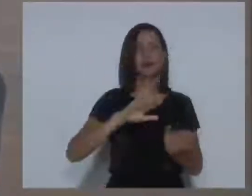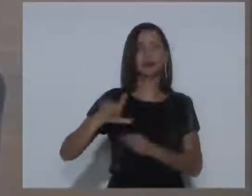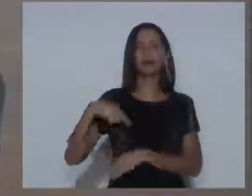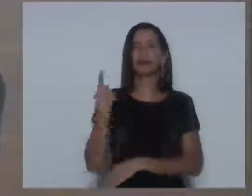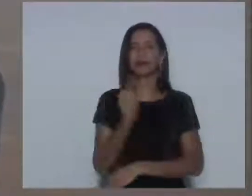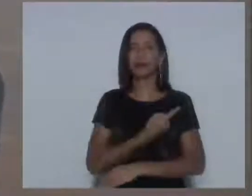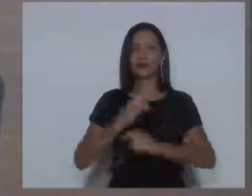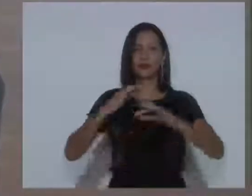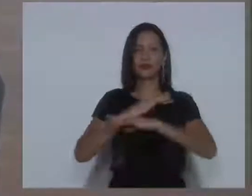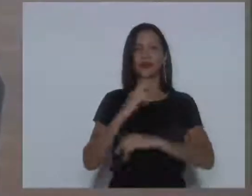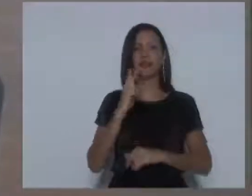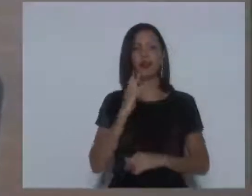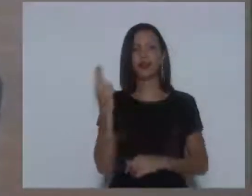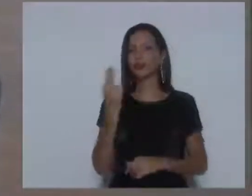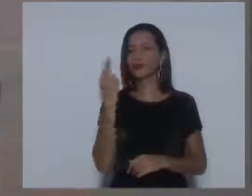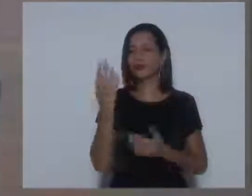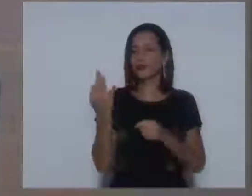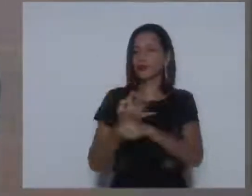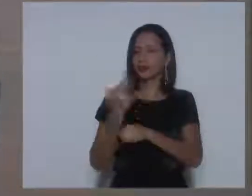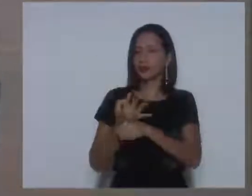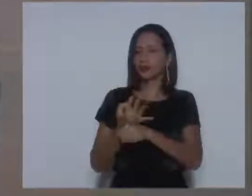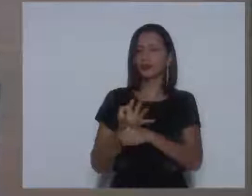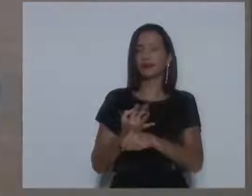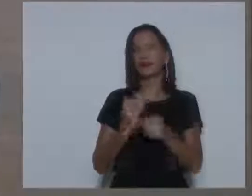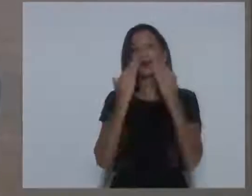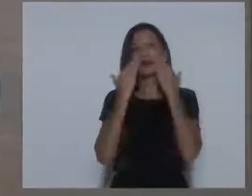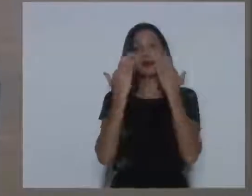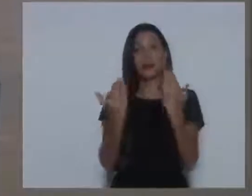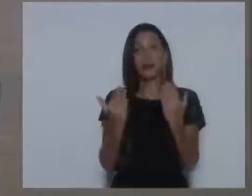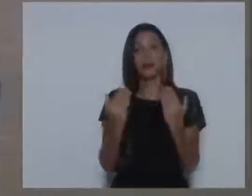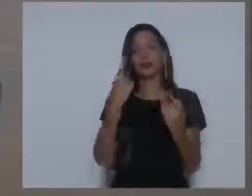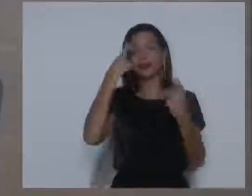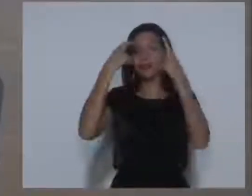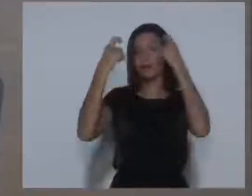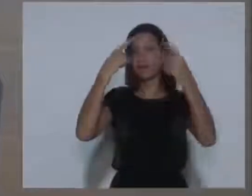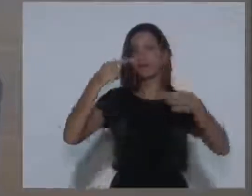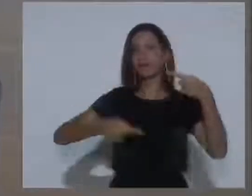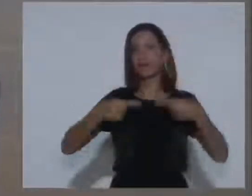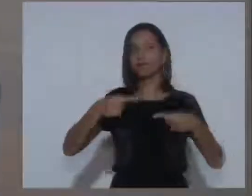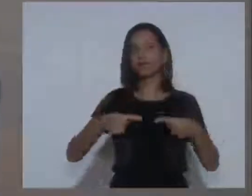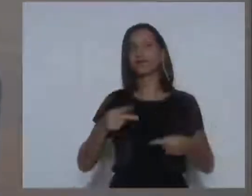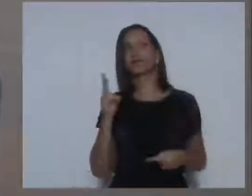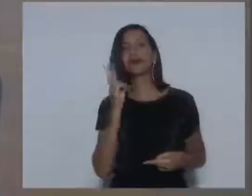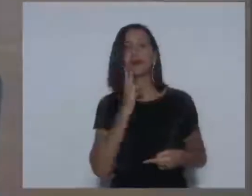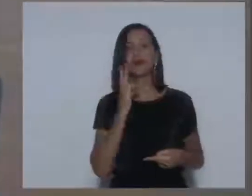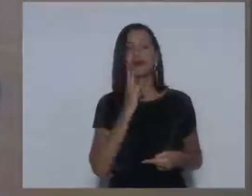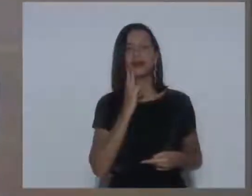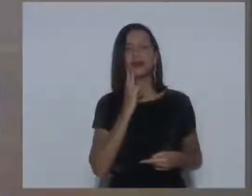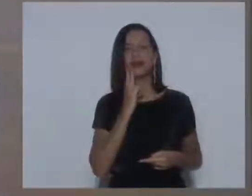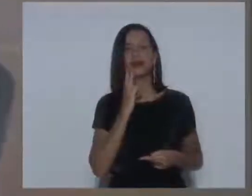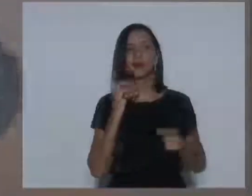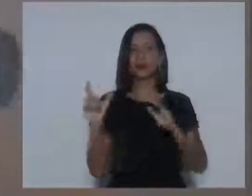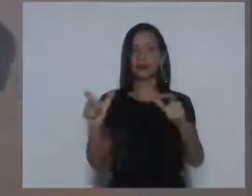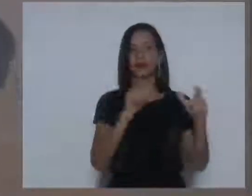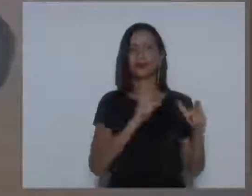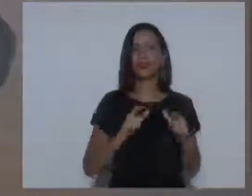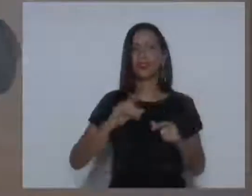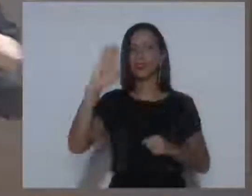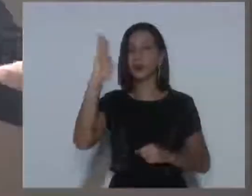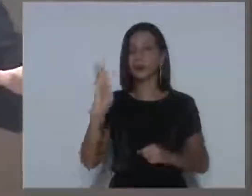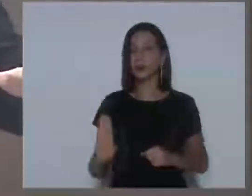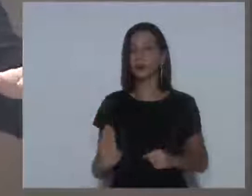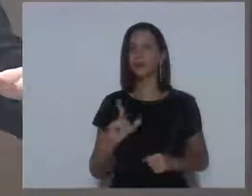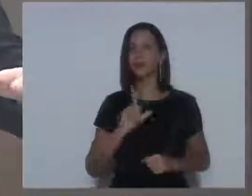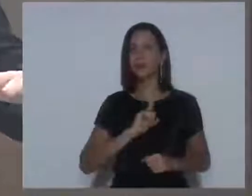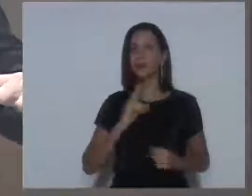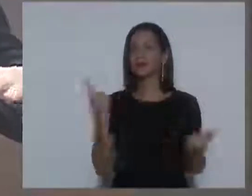coisa, né? E todas as vezes que eu tive diante de violência política aqui no Vinhedo, na região, no Brasil, seja contra